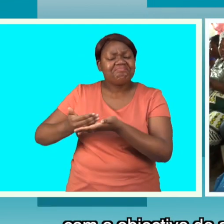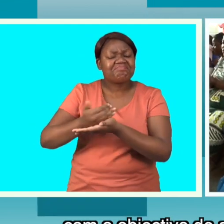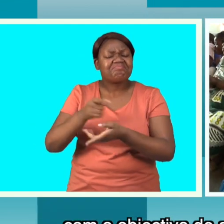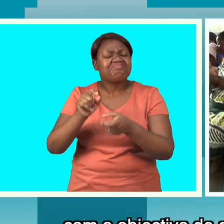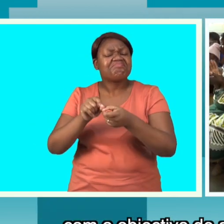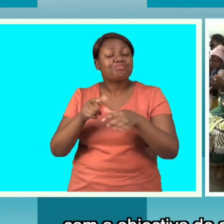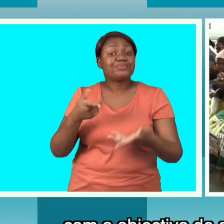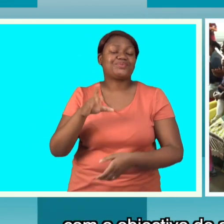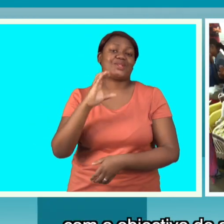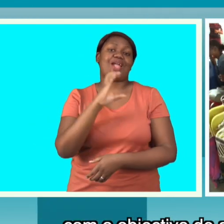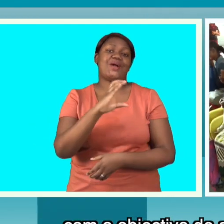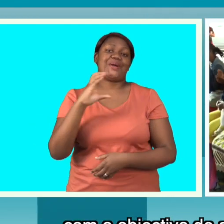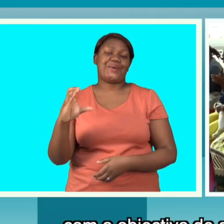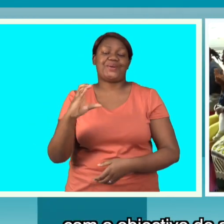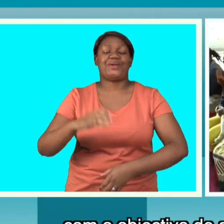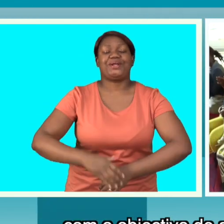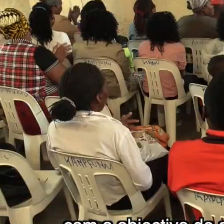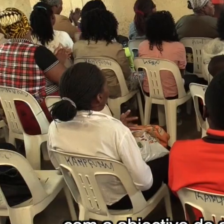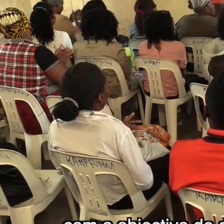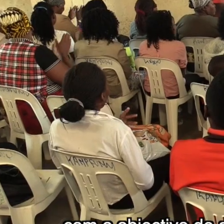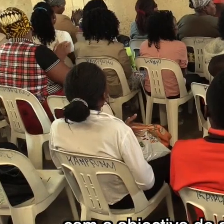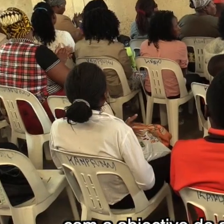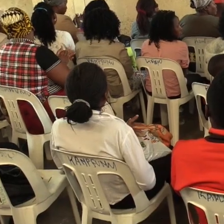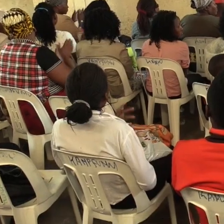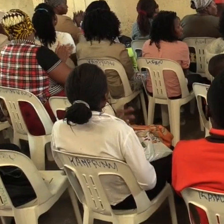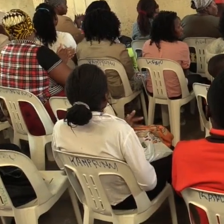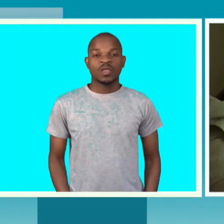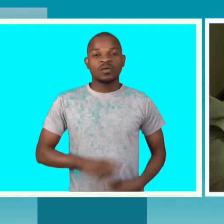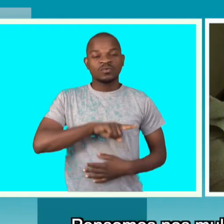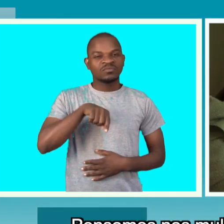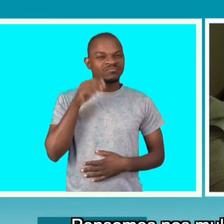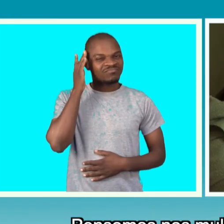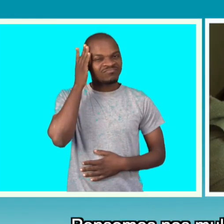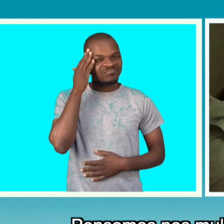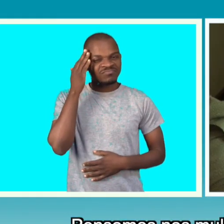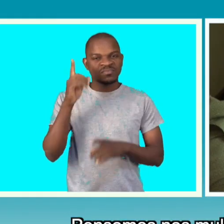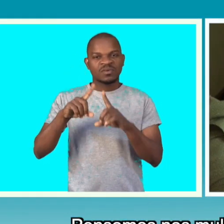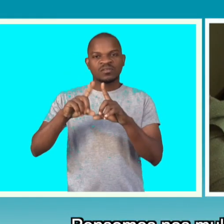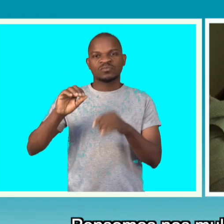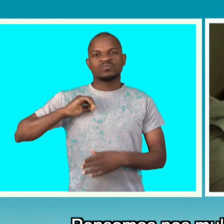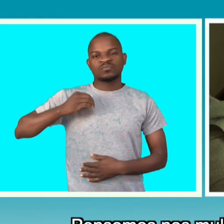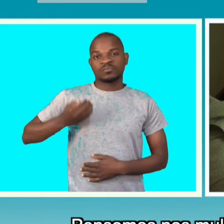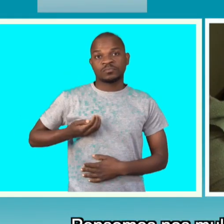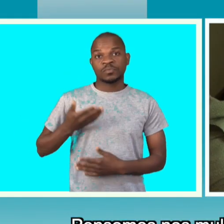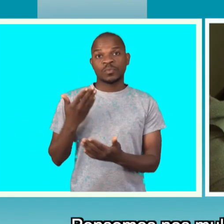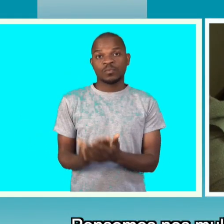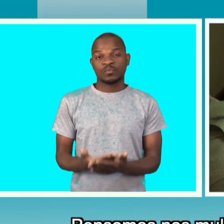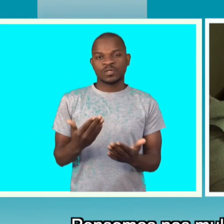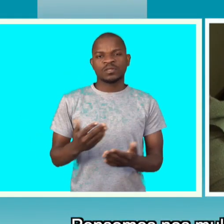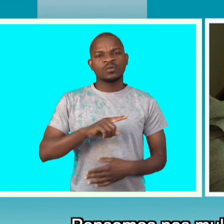mulheres cegas, membros desta organização, a gerarem renda. Pensamos primeiro nas mulheres porque